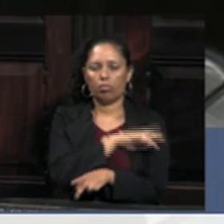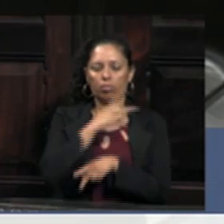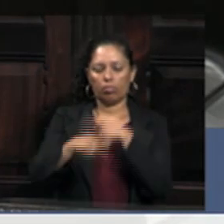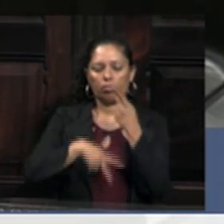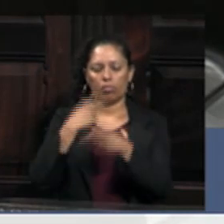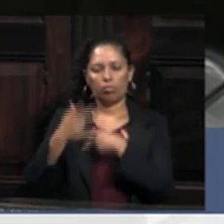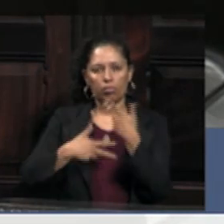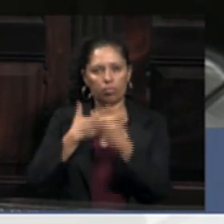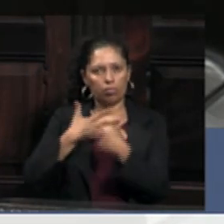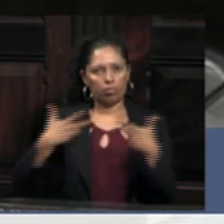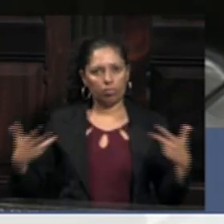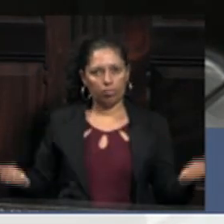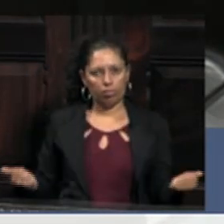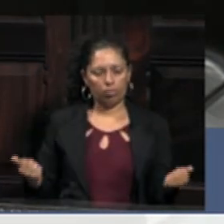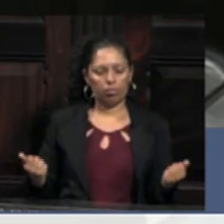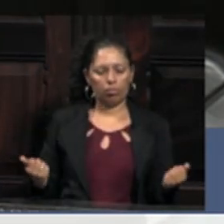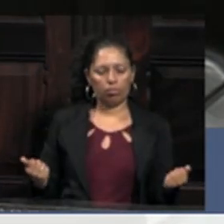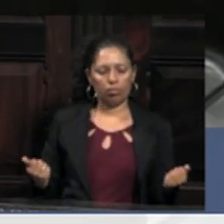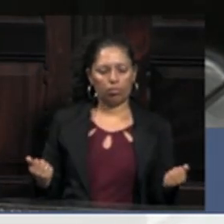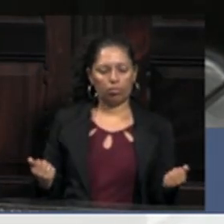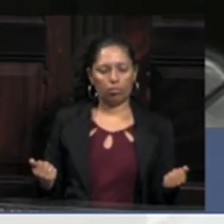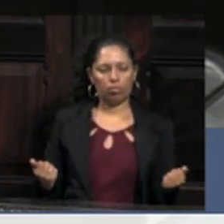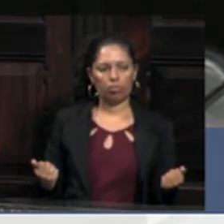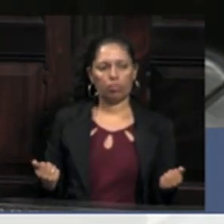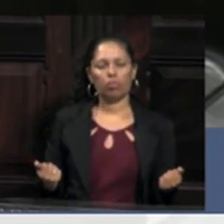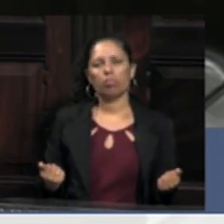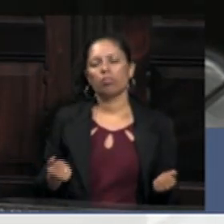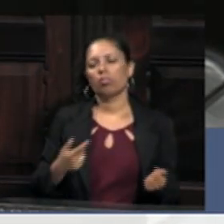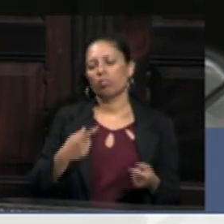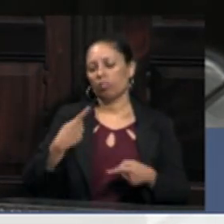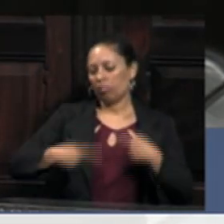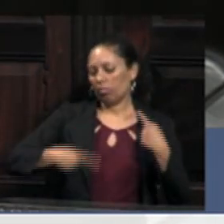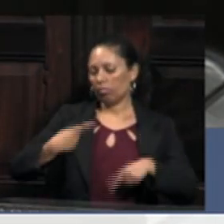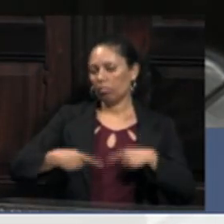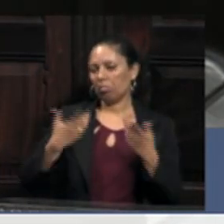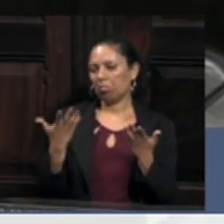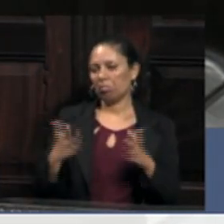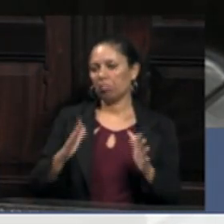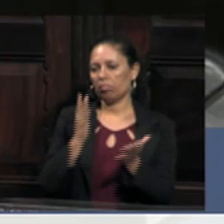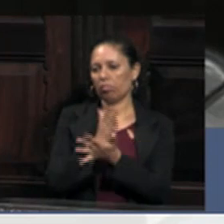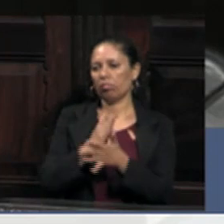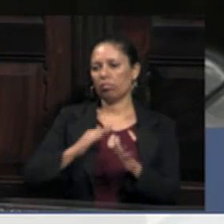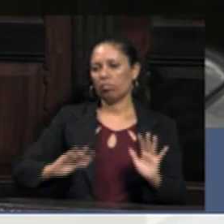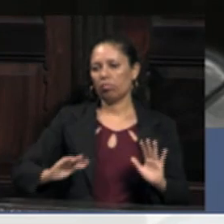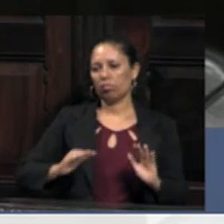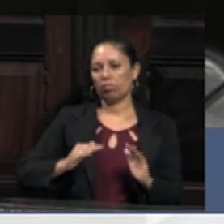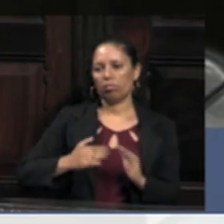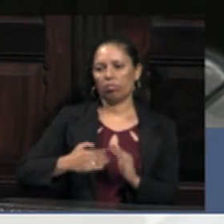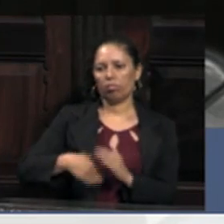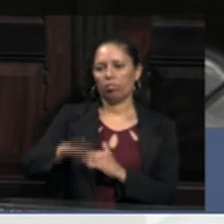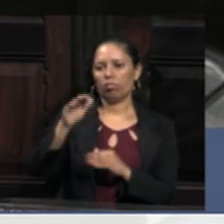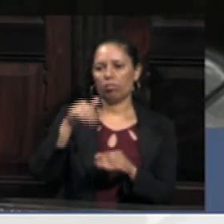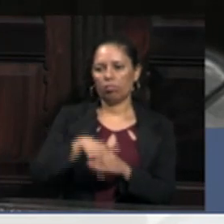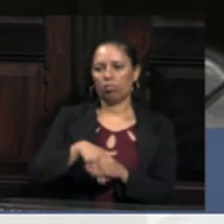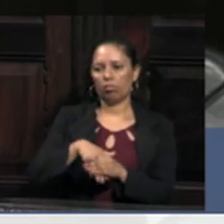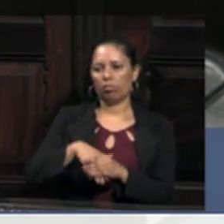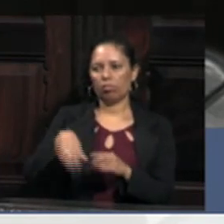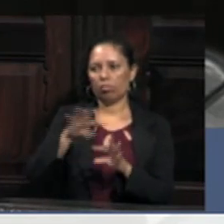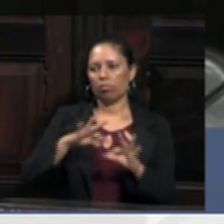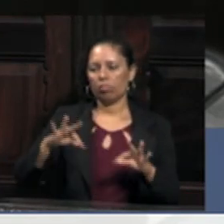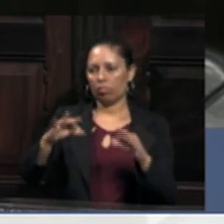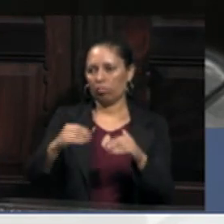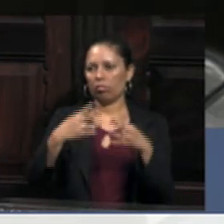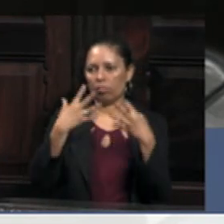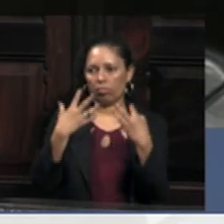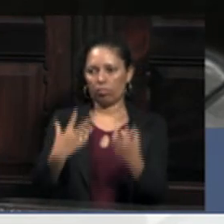sobre o Transtorno Afetivo Bipolar, e dá outras providências. Em discussão, não havendo que queira discutir, encerra a discussão. Em votação, os senhores que aprovam